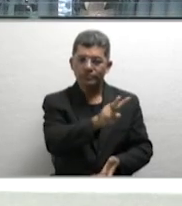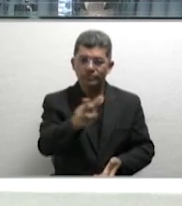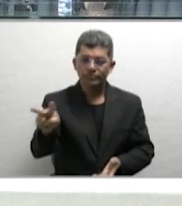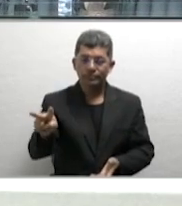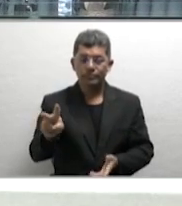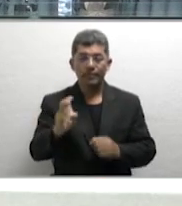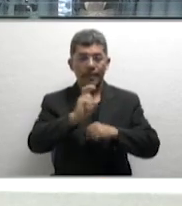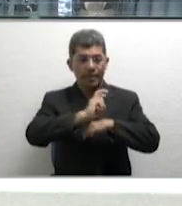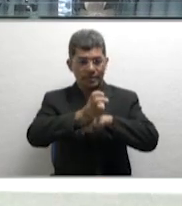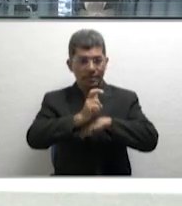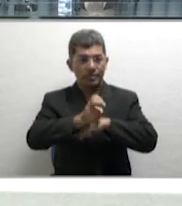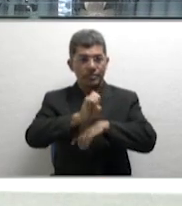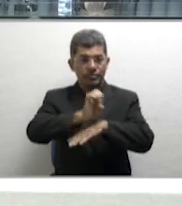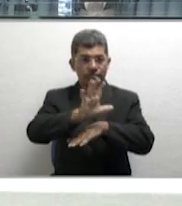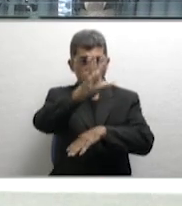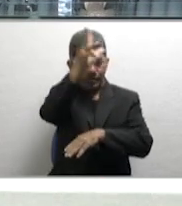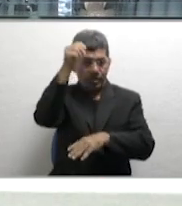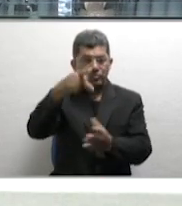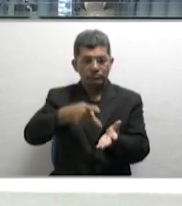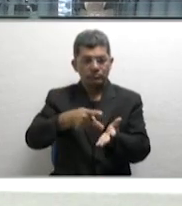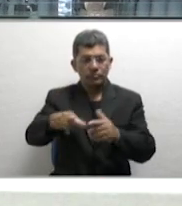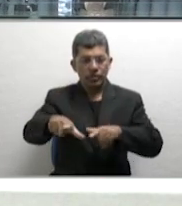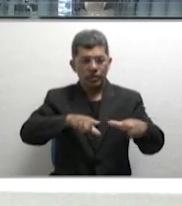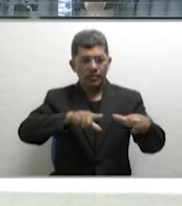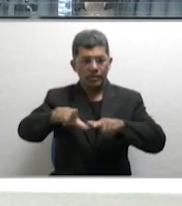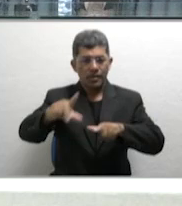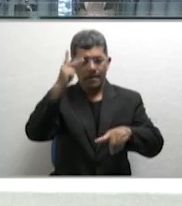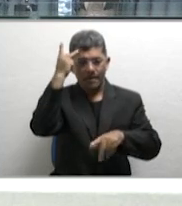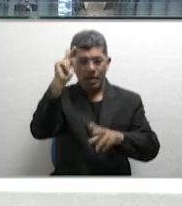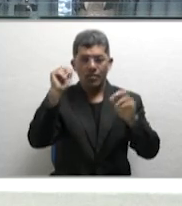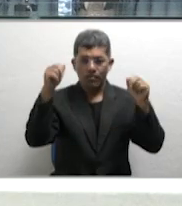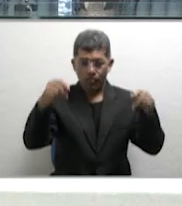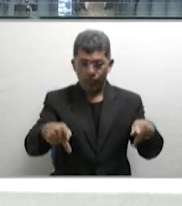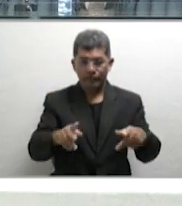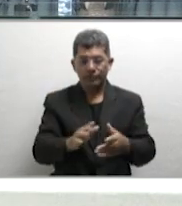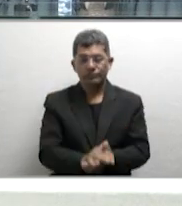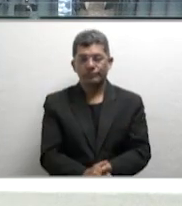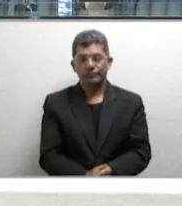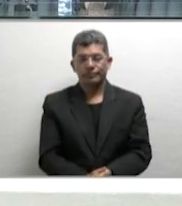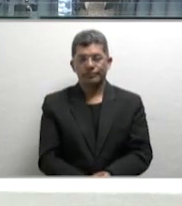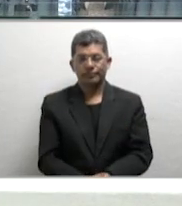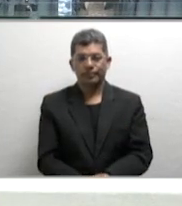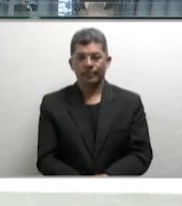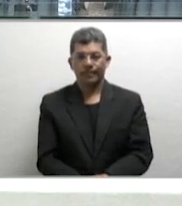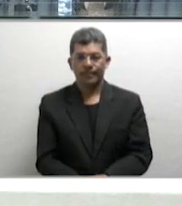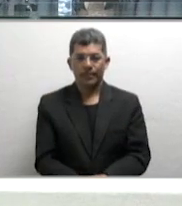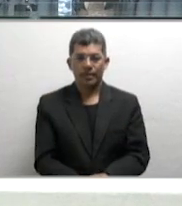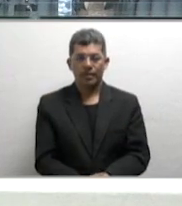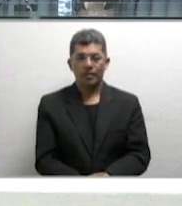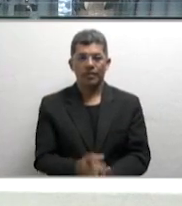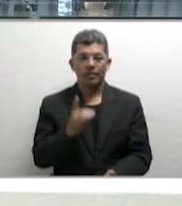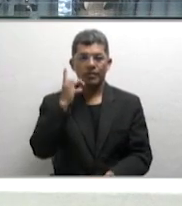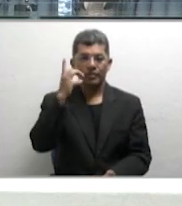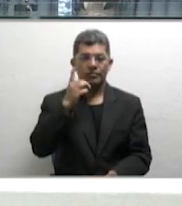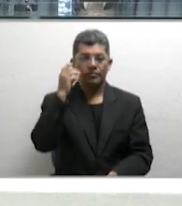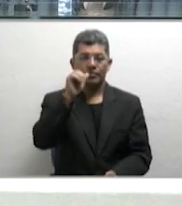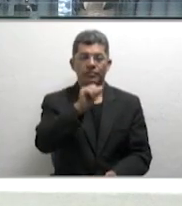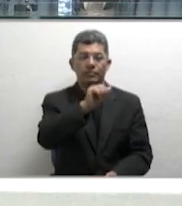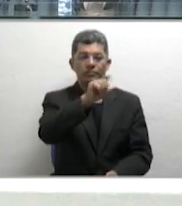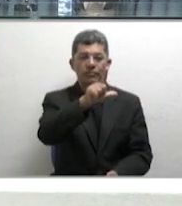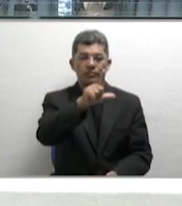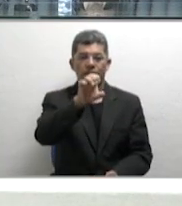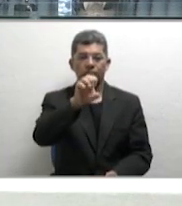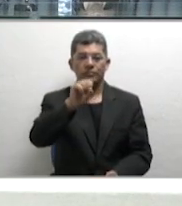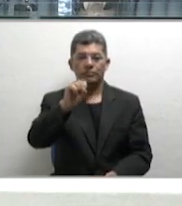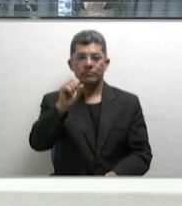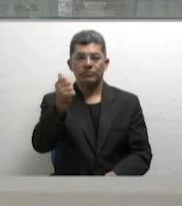Assembleia Legislativa do Estado é sua verdadeira ressonância popular, cuidando da nossa gente. Deputada Alessandra Campelo, ocupando a